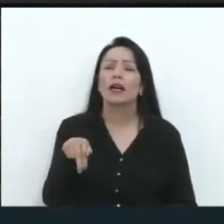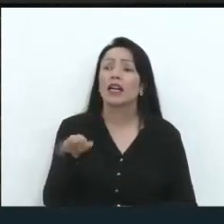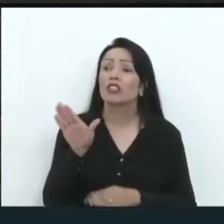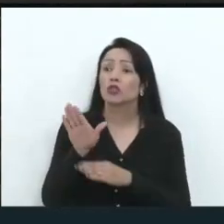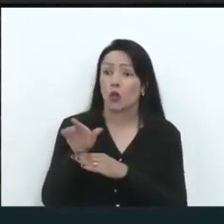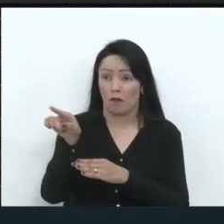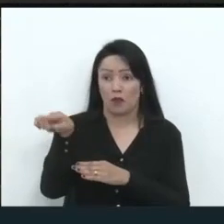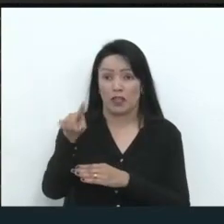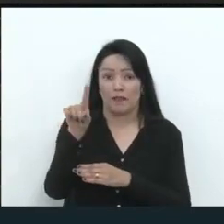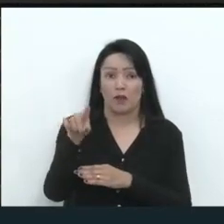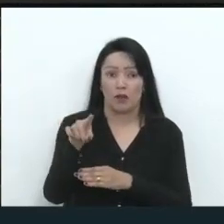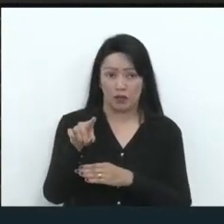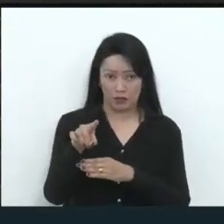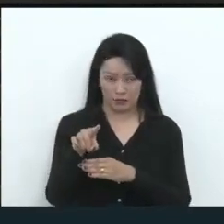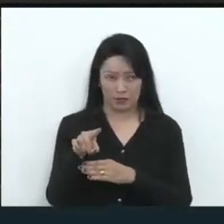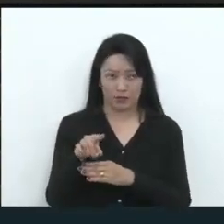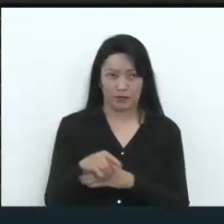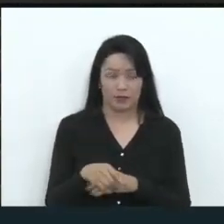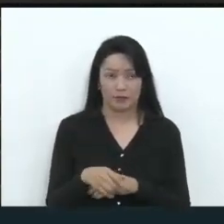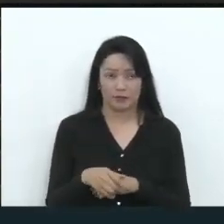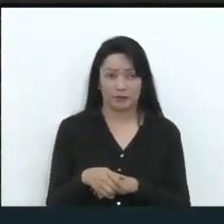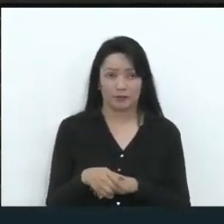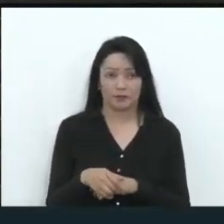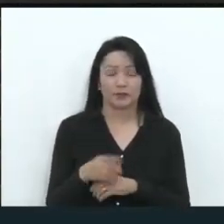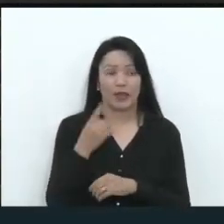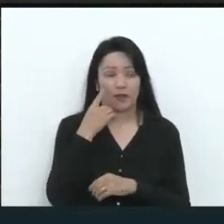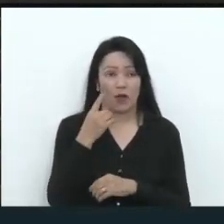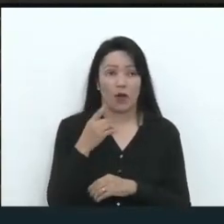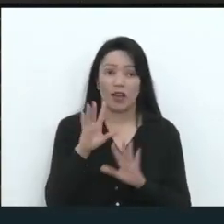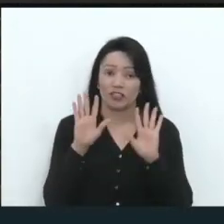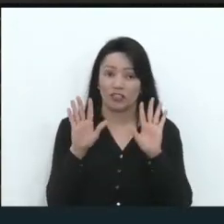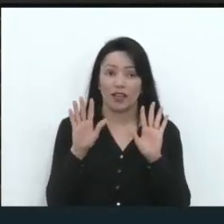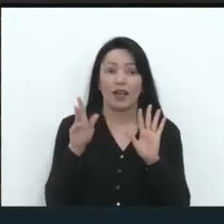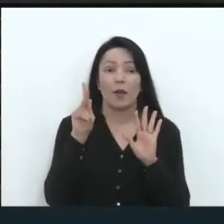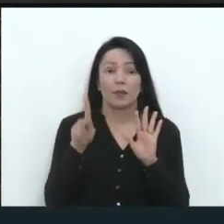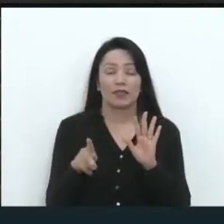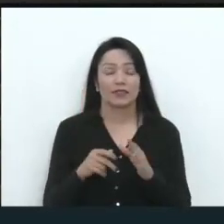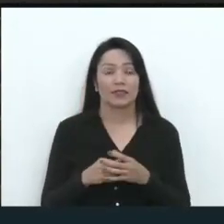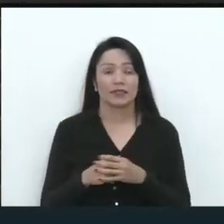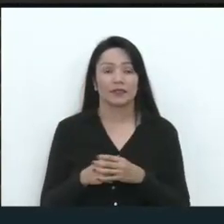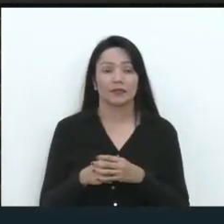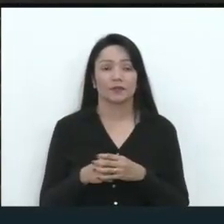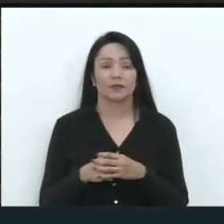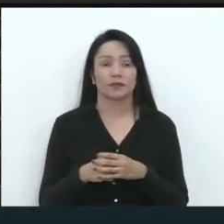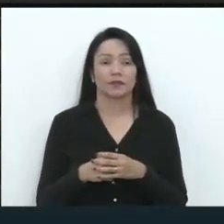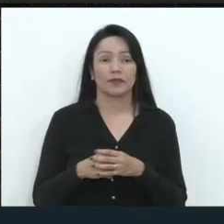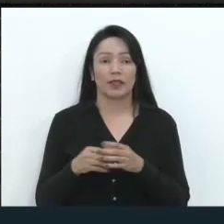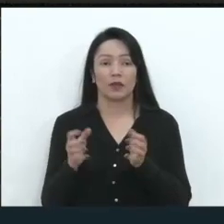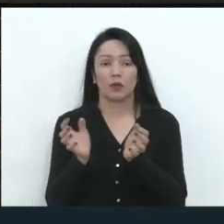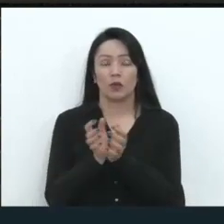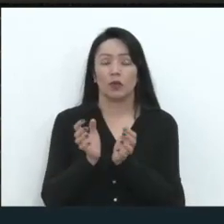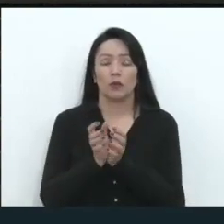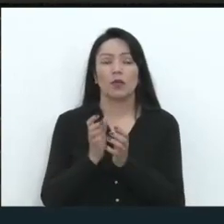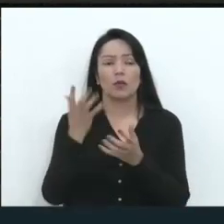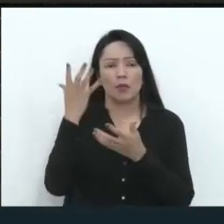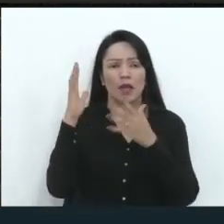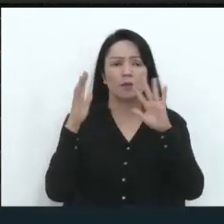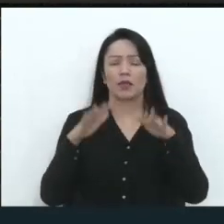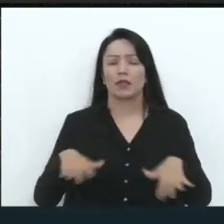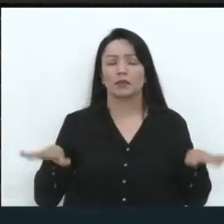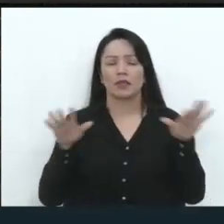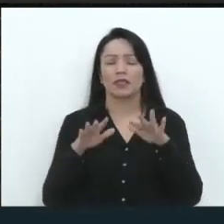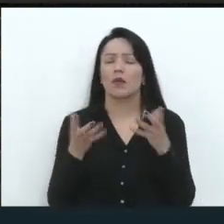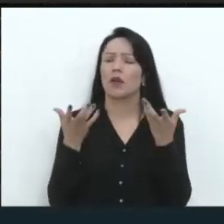sendo presidente do, ou a Vossa Excelência sendo presidente da Comissão do Meio Ambiente. E eu quero